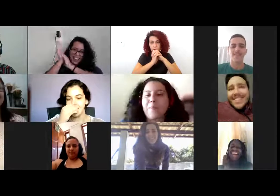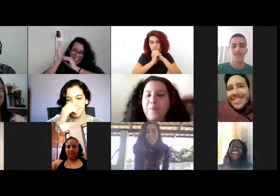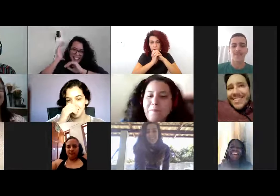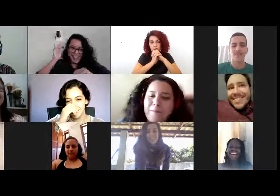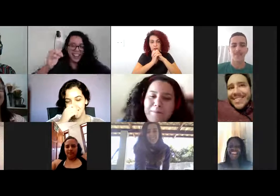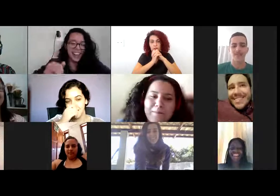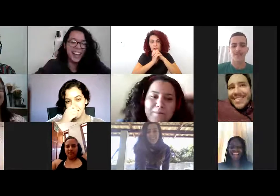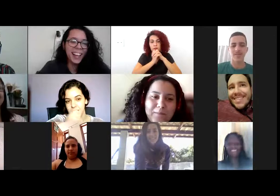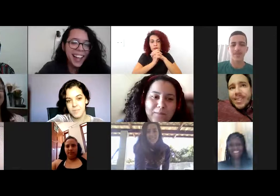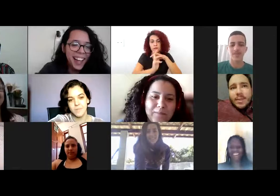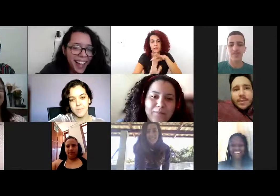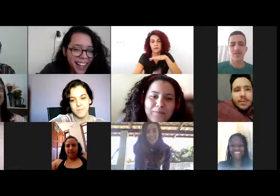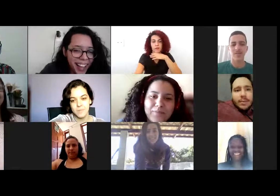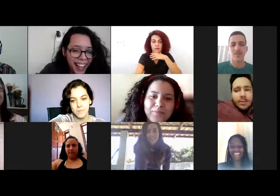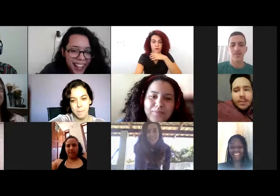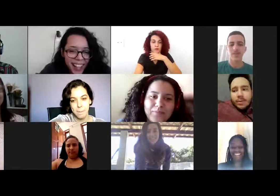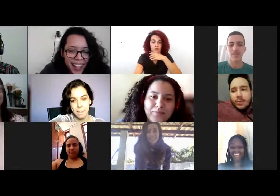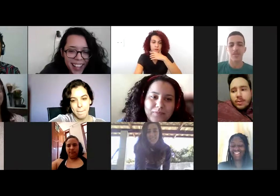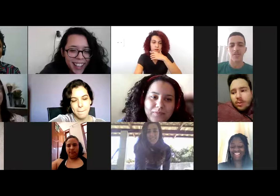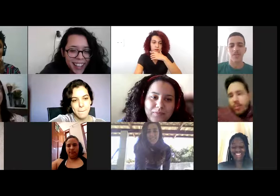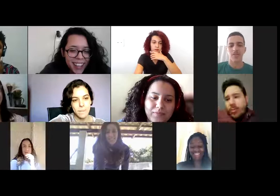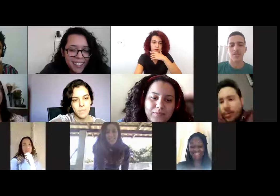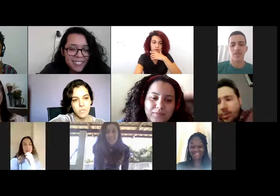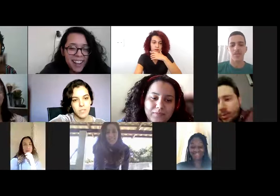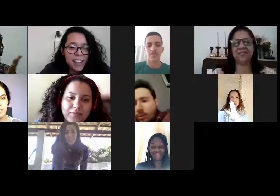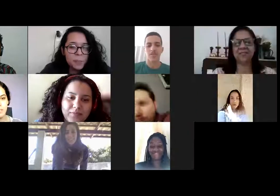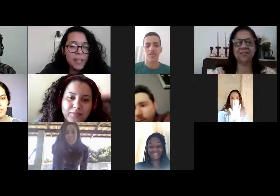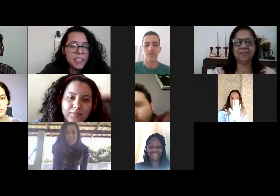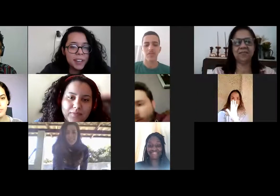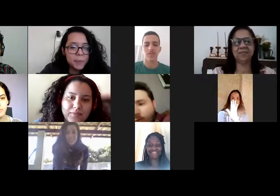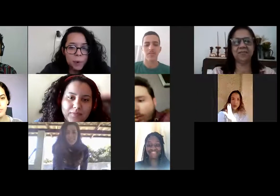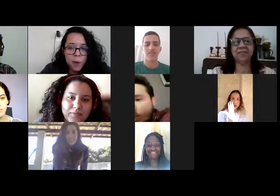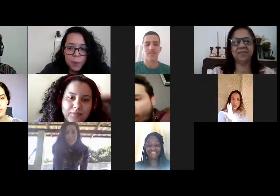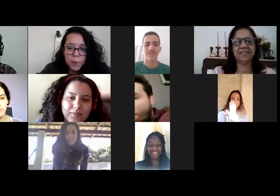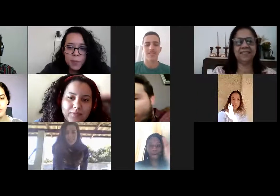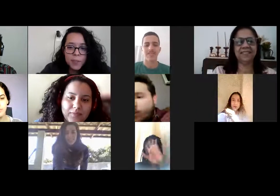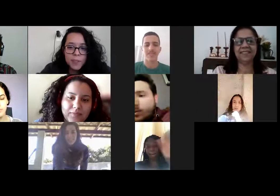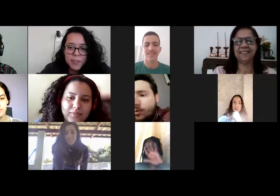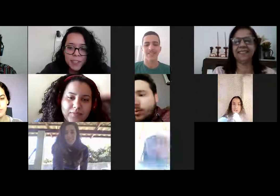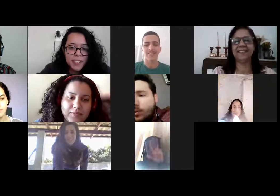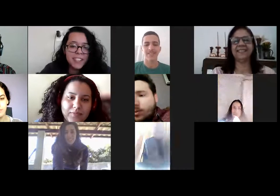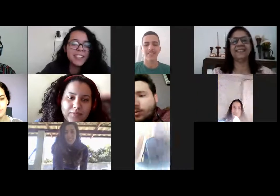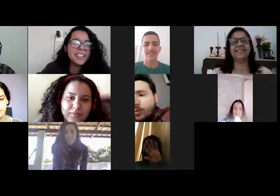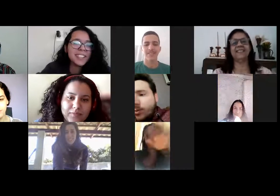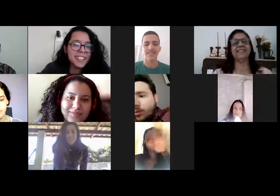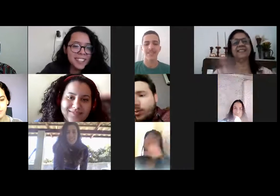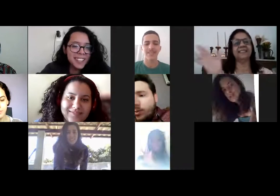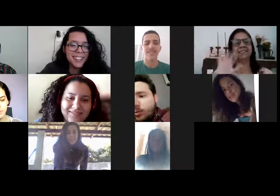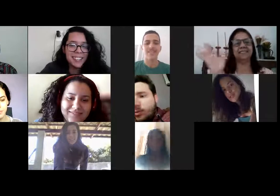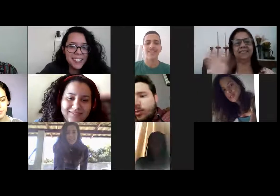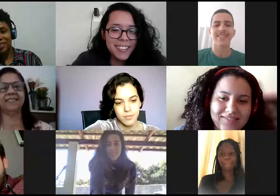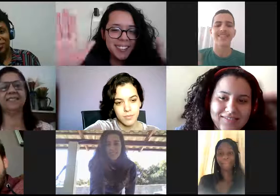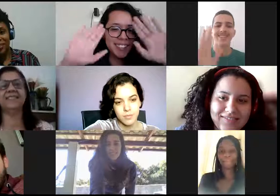novo né Vou ficar com medo de ligar câmera Valeu gente obrigado um beijão vamos agora que já com fome